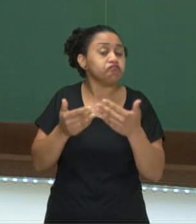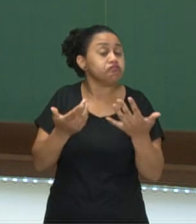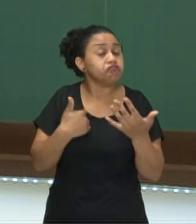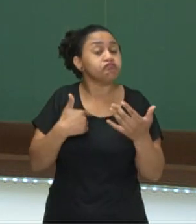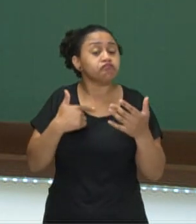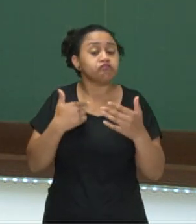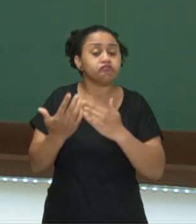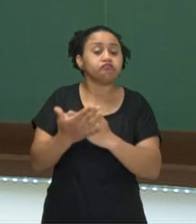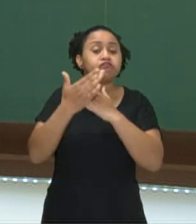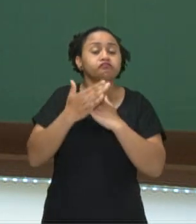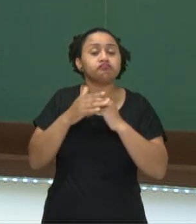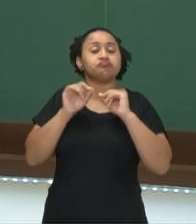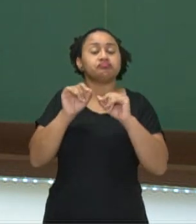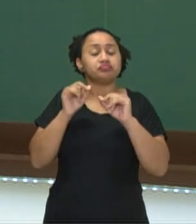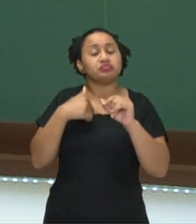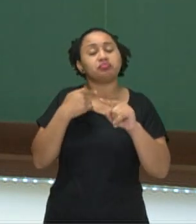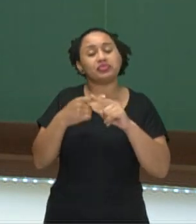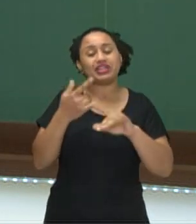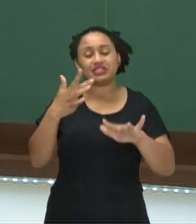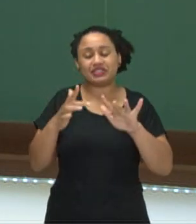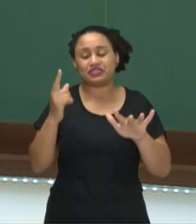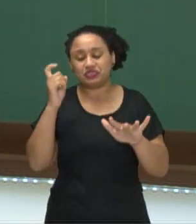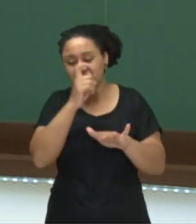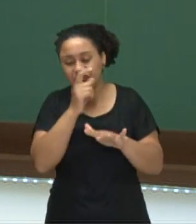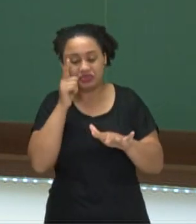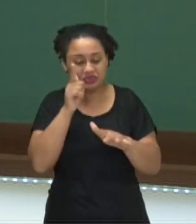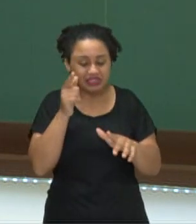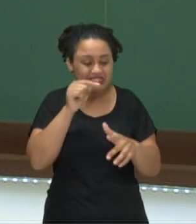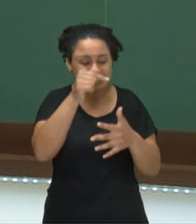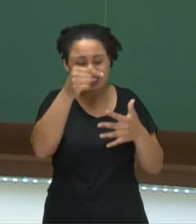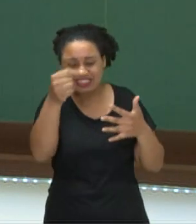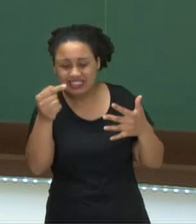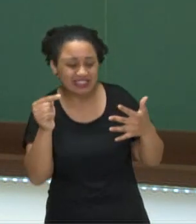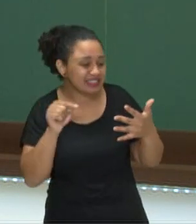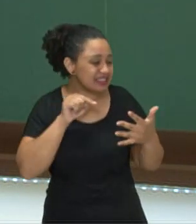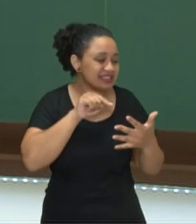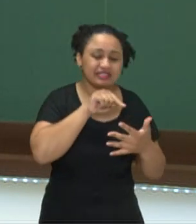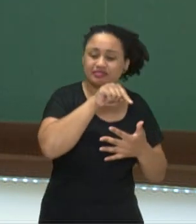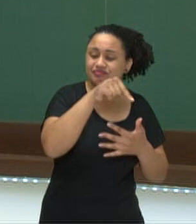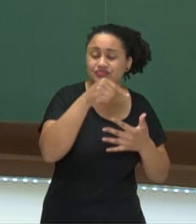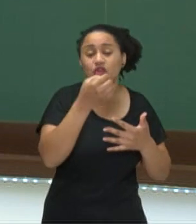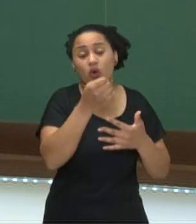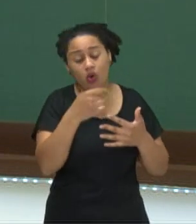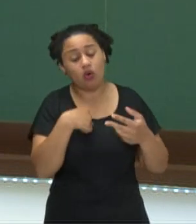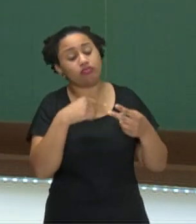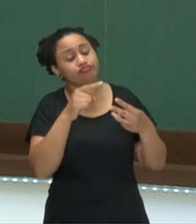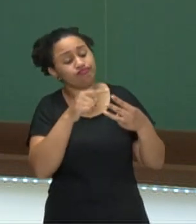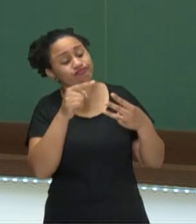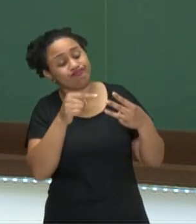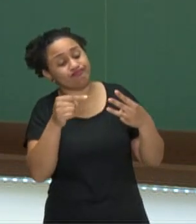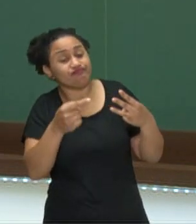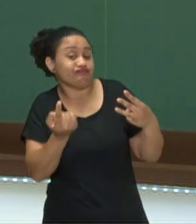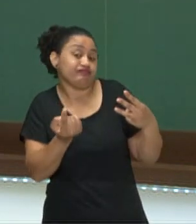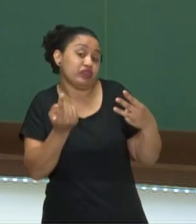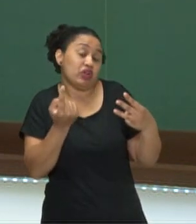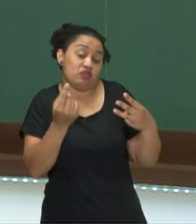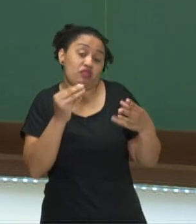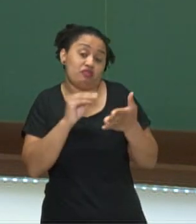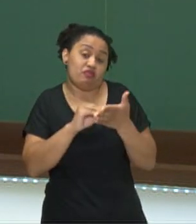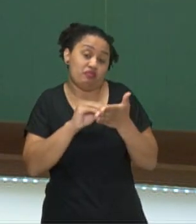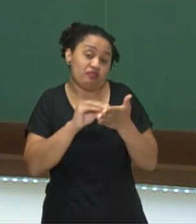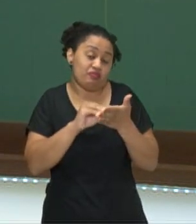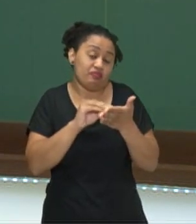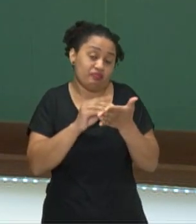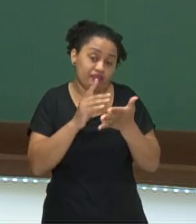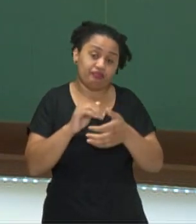vai facilitar, porque às vezes vai ficar difícil de eu conseguir contar ou vértice, ou aresta,